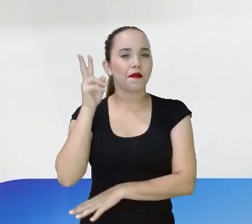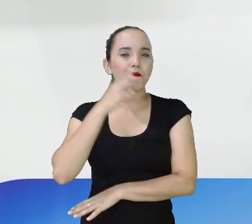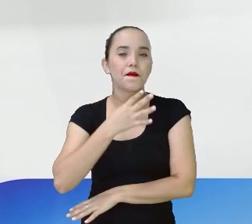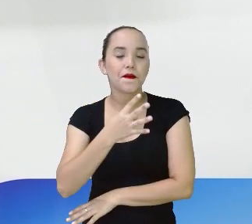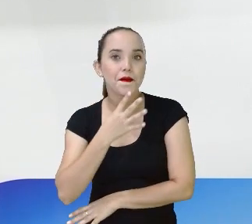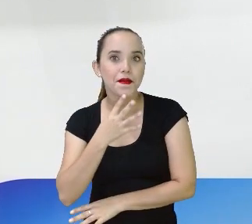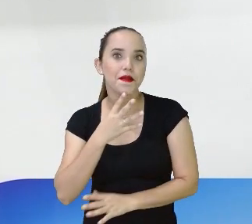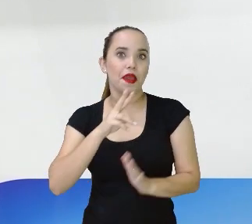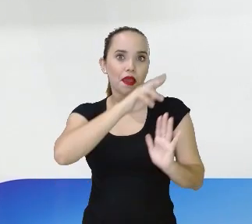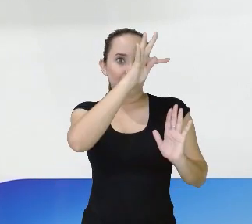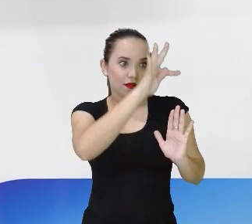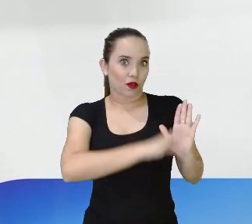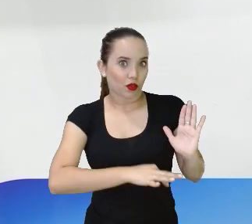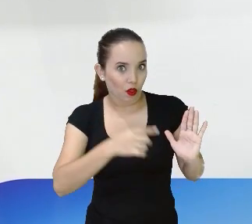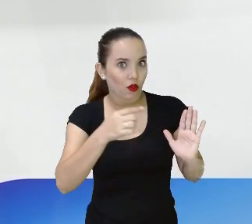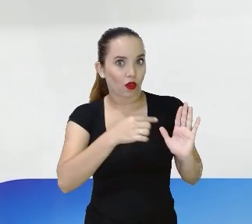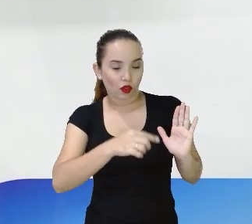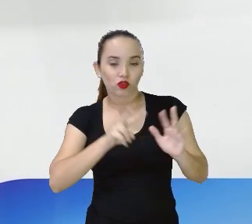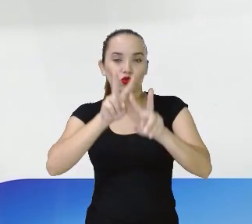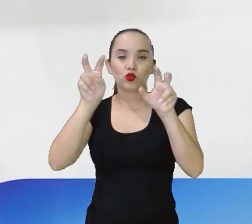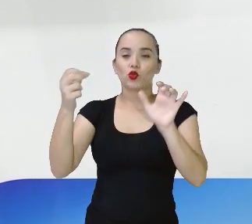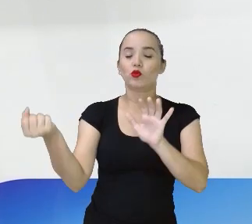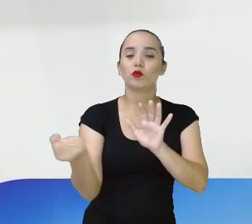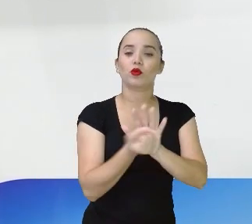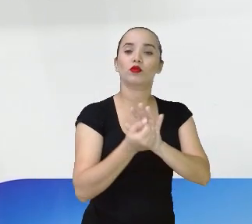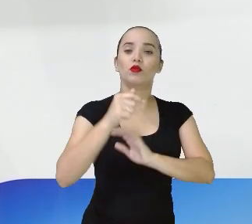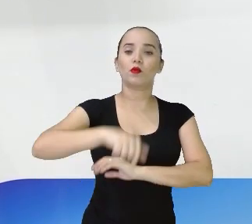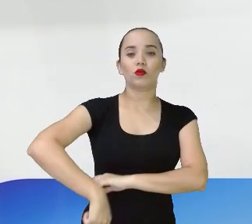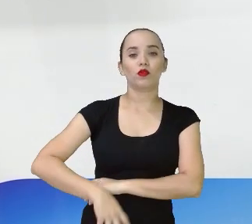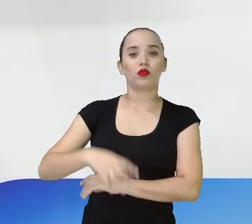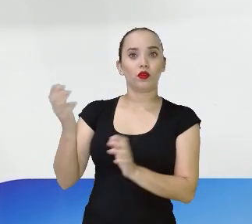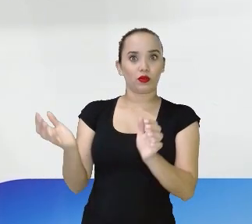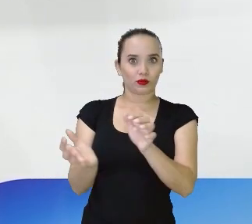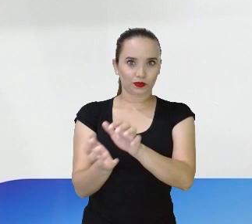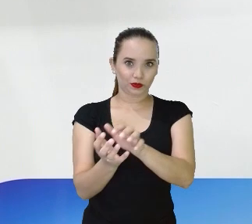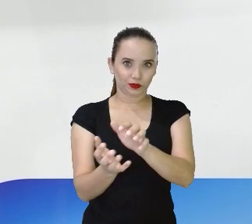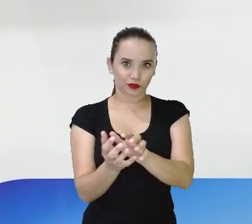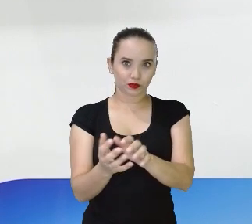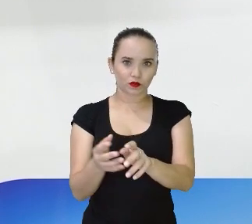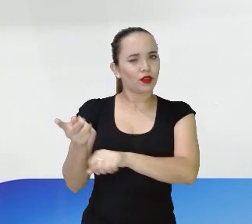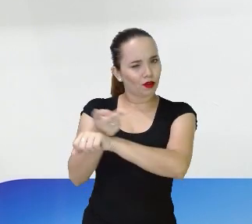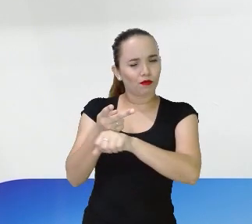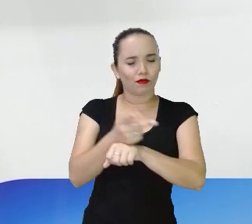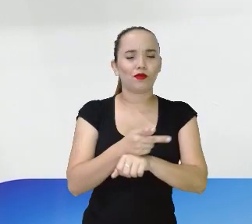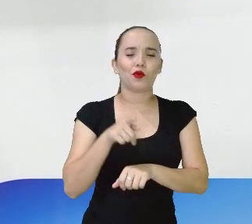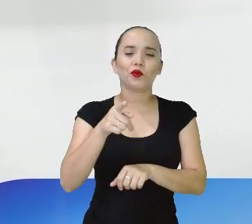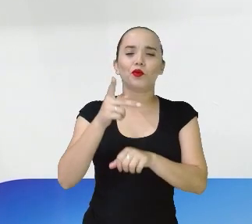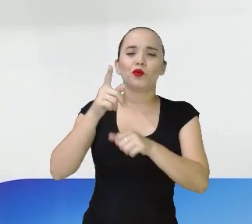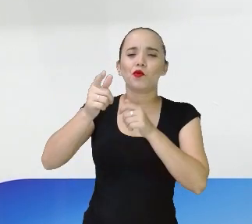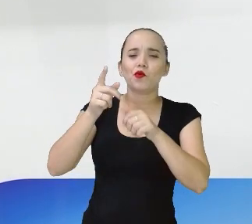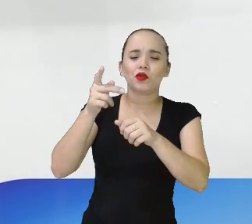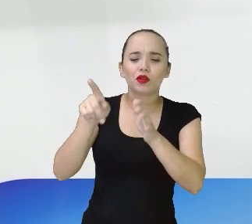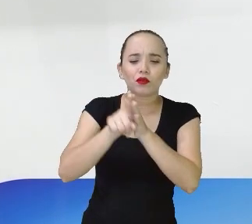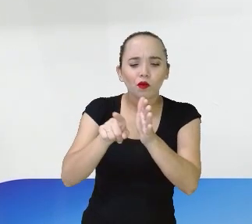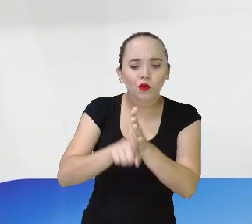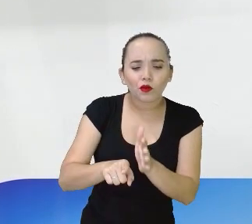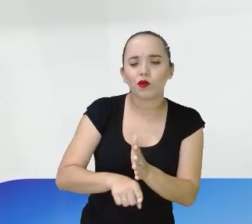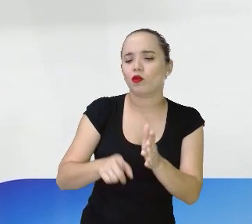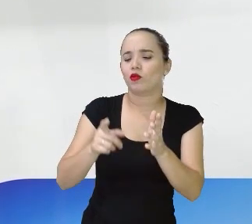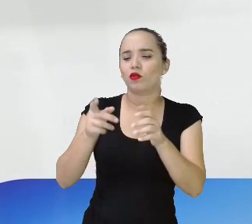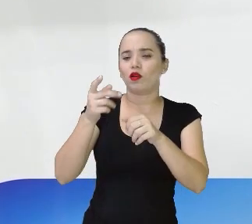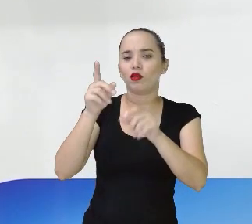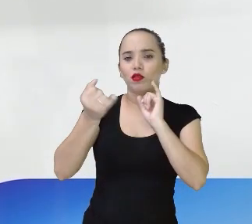é muito importante que tenham, procurem na internet a música, pesquisem sobre ela, ou até mesmo nos livros,